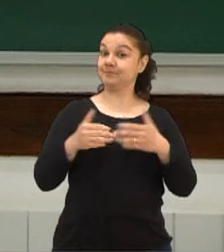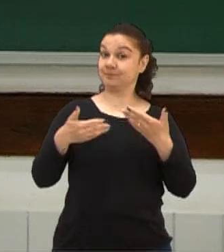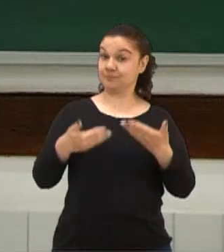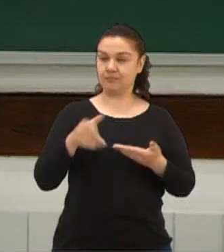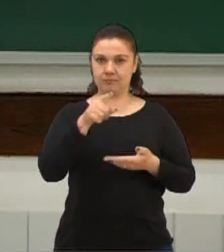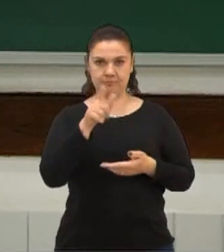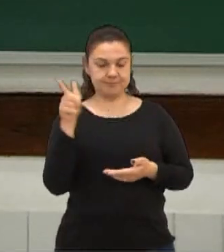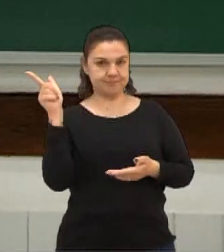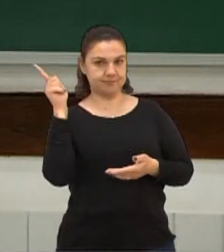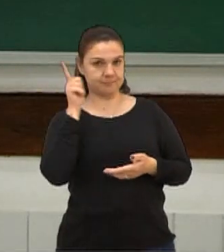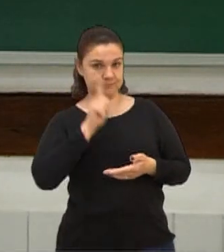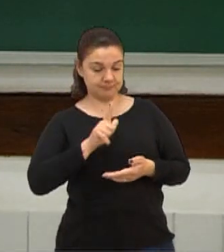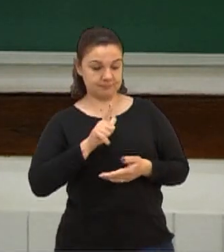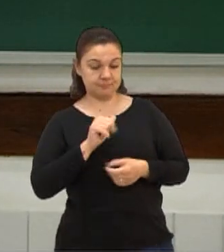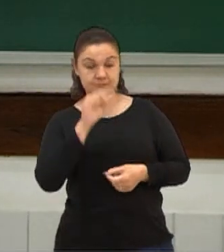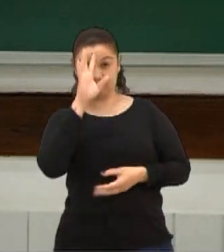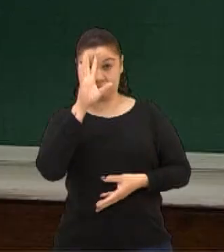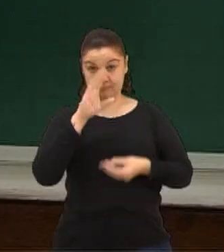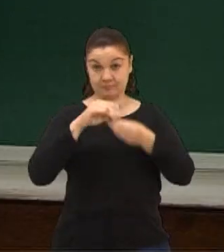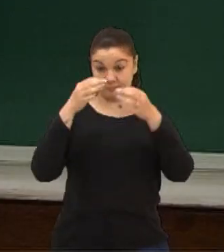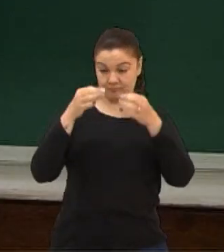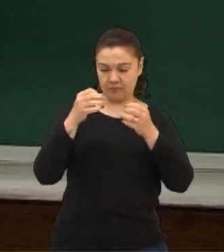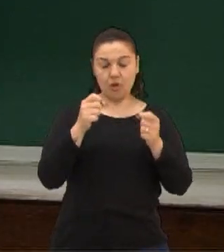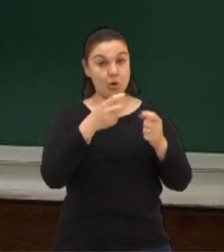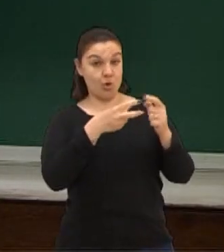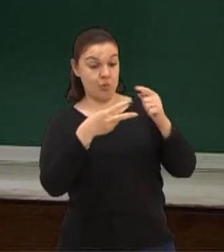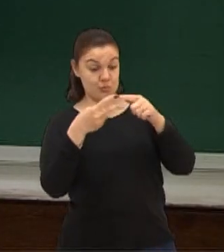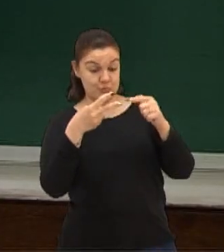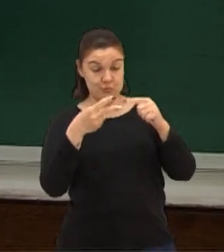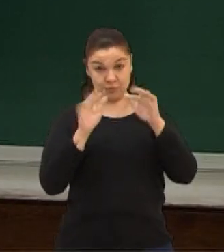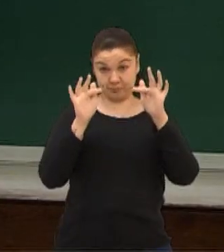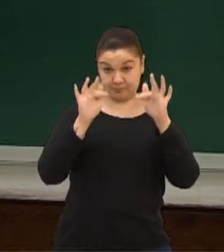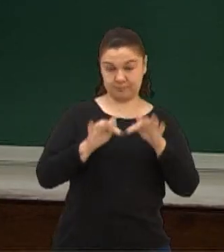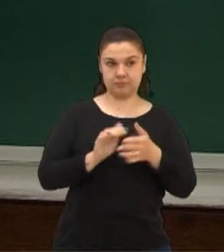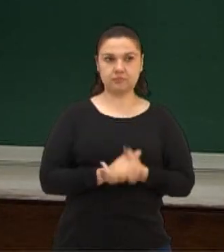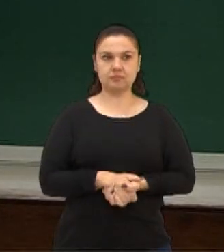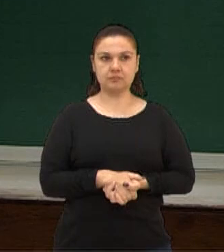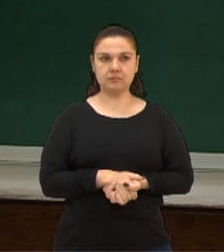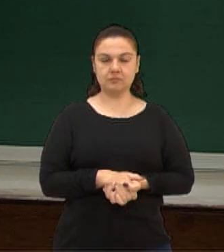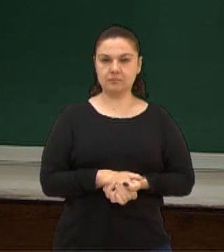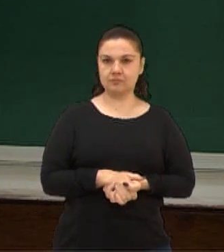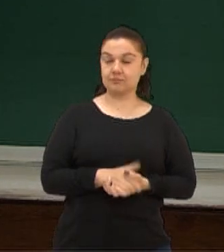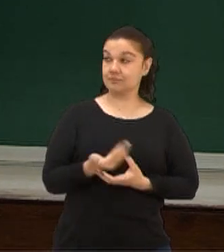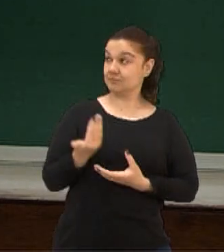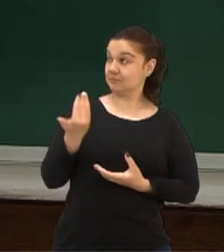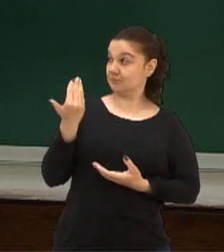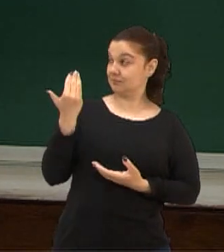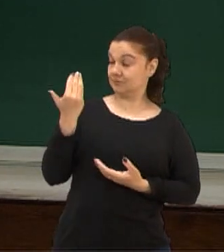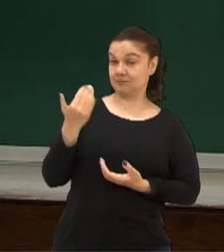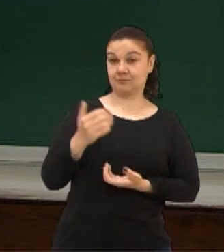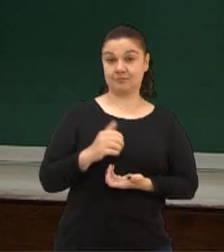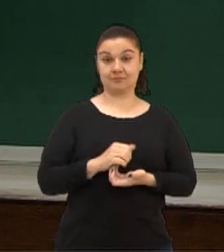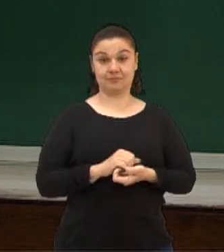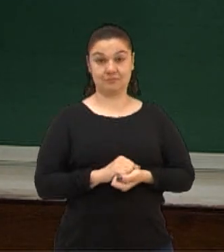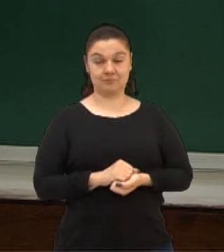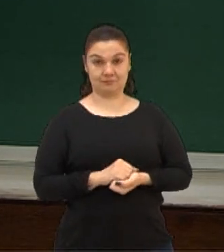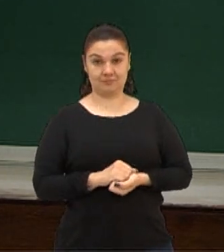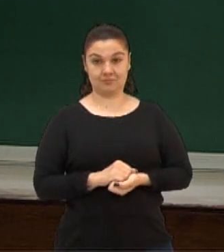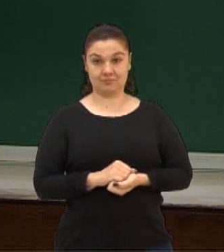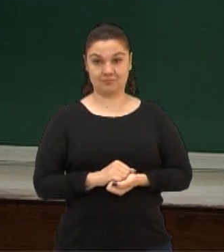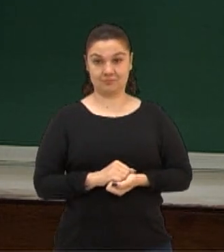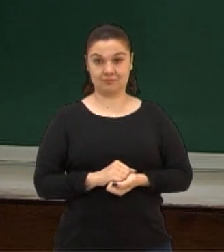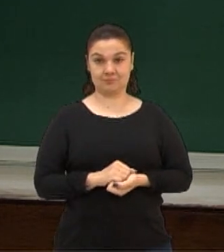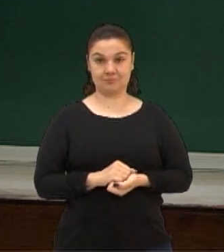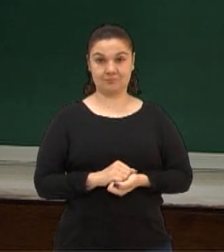Então, conseguiram aí compreender esses últimos versos? Olha lá. Contra a foice do tempo é vão o combate.